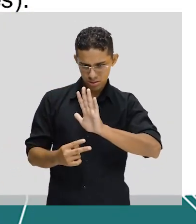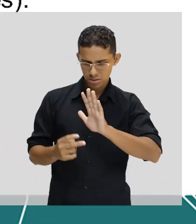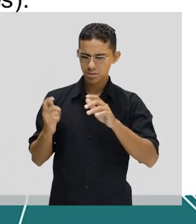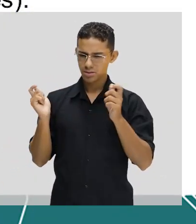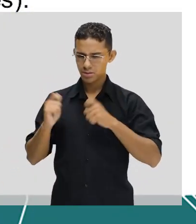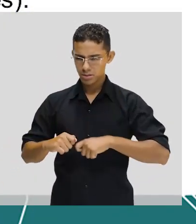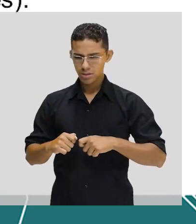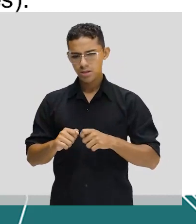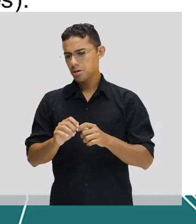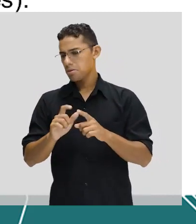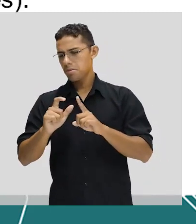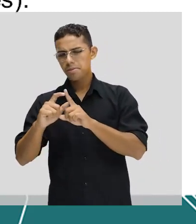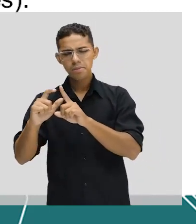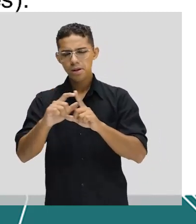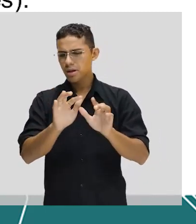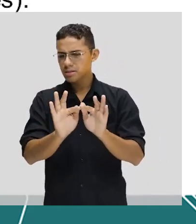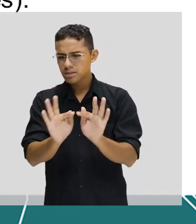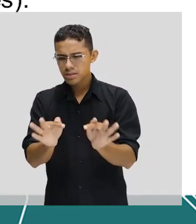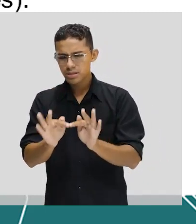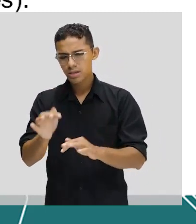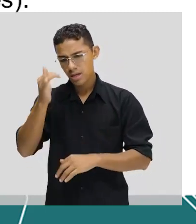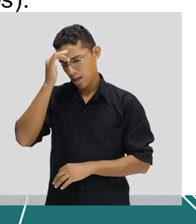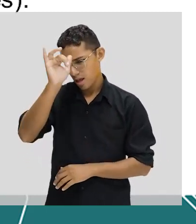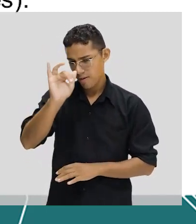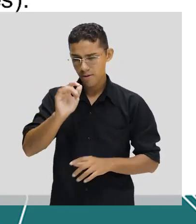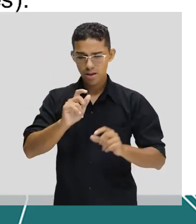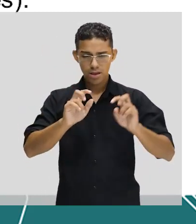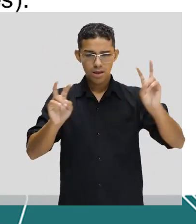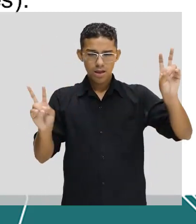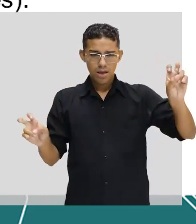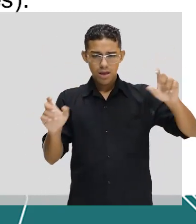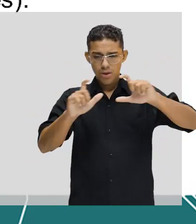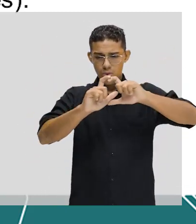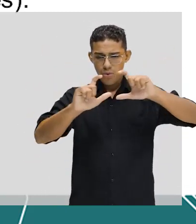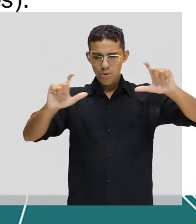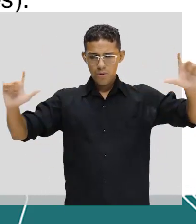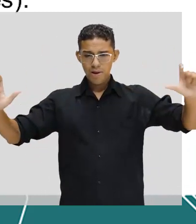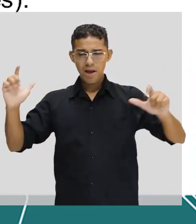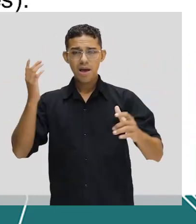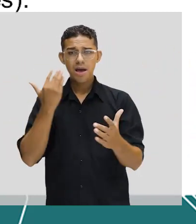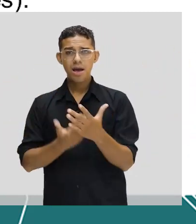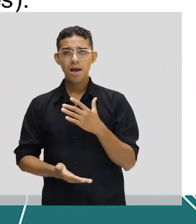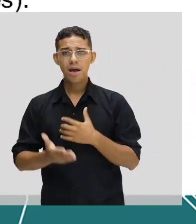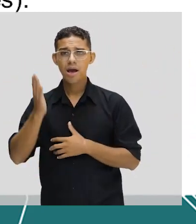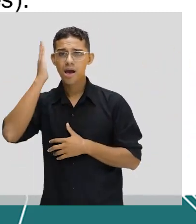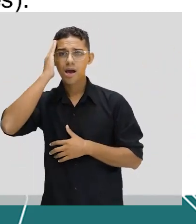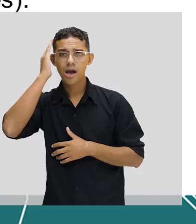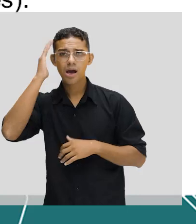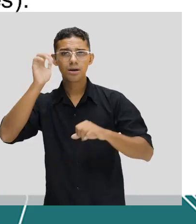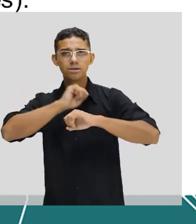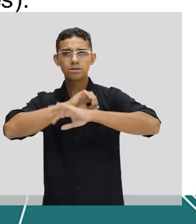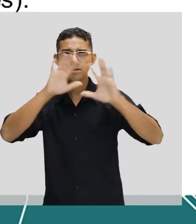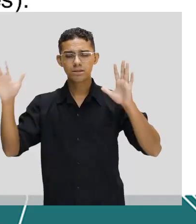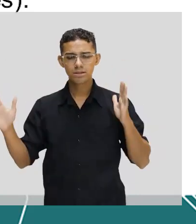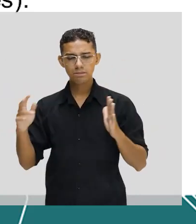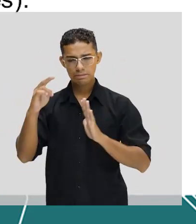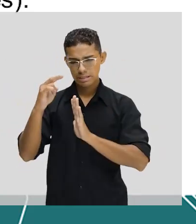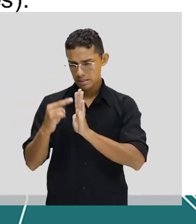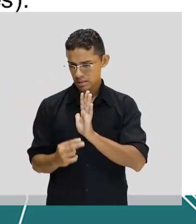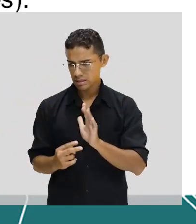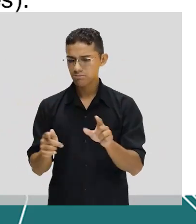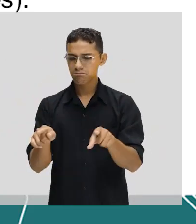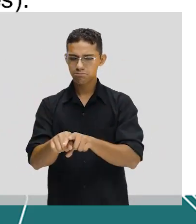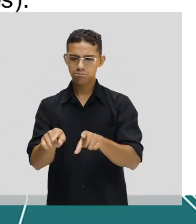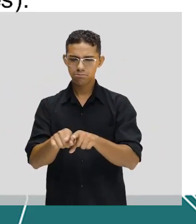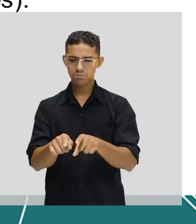fácil compreensão. Por isso, evite frases muito longas, que percam o entendimento no processo de leitura e que